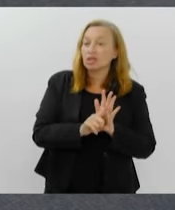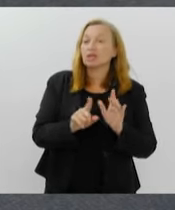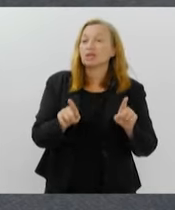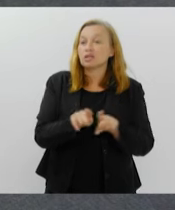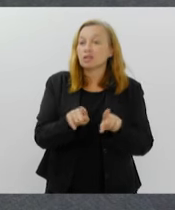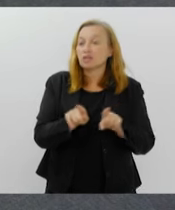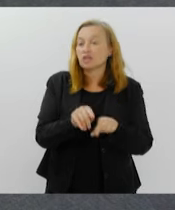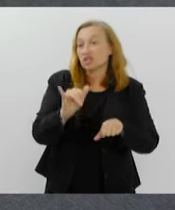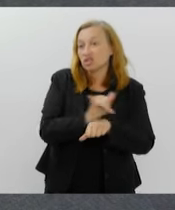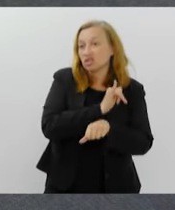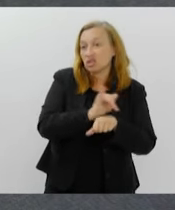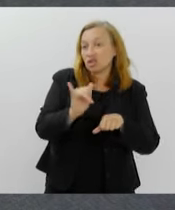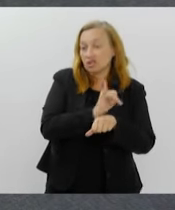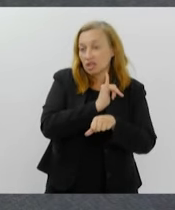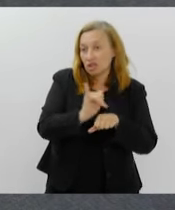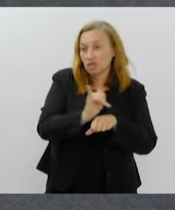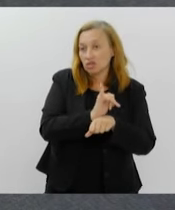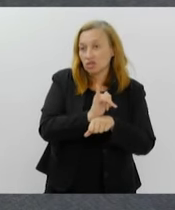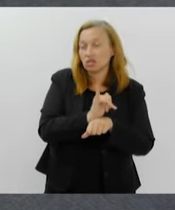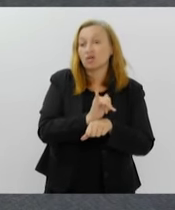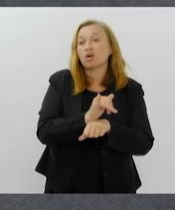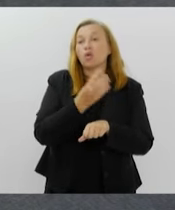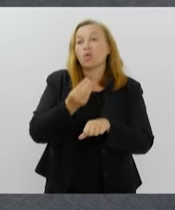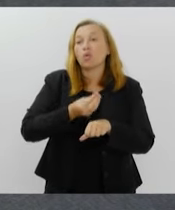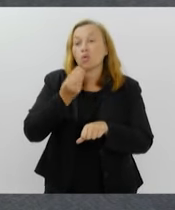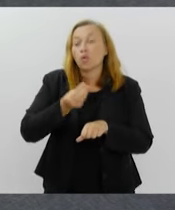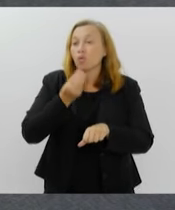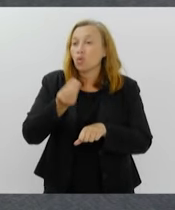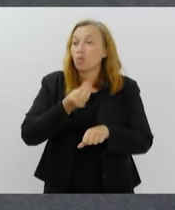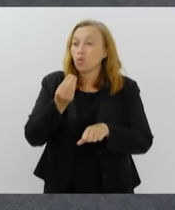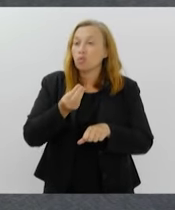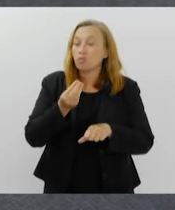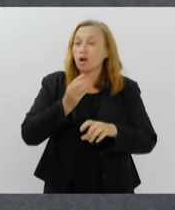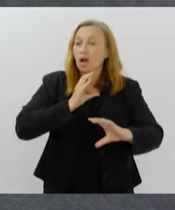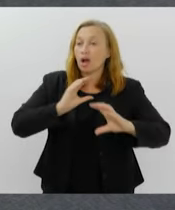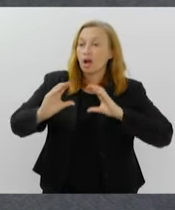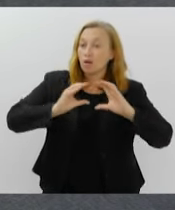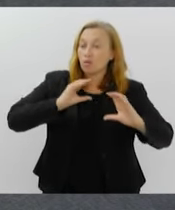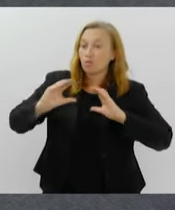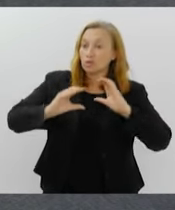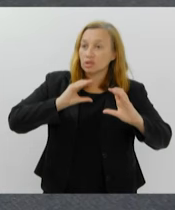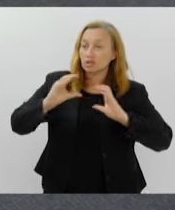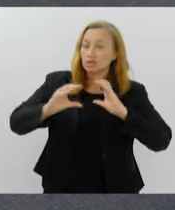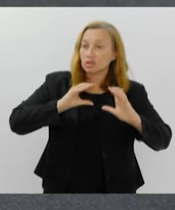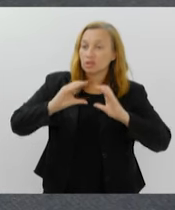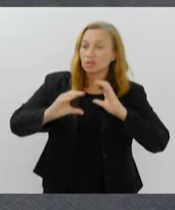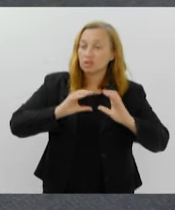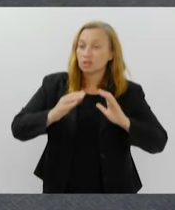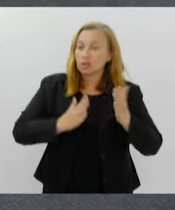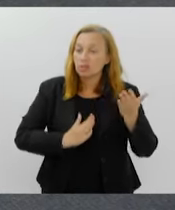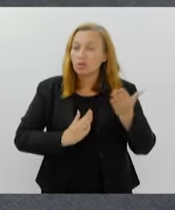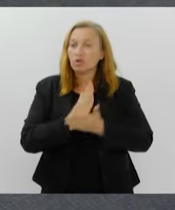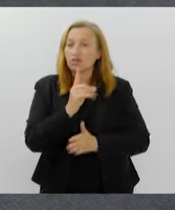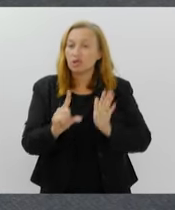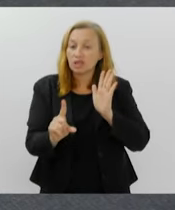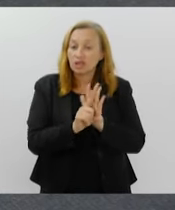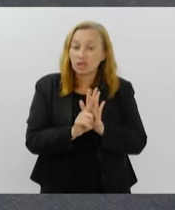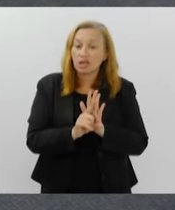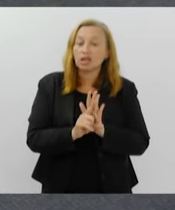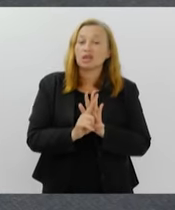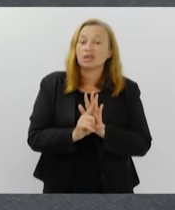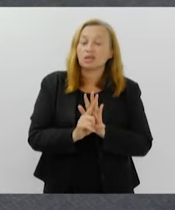mecanismos de efetividade como a pronta comunicação assim que aprovada da Lei assim que